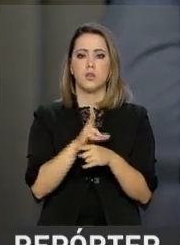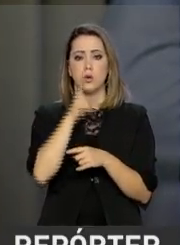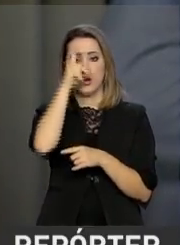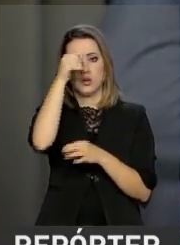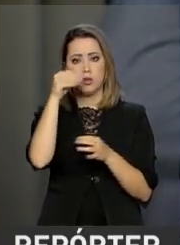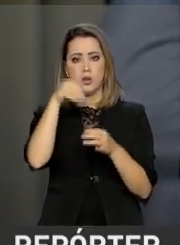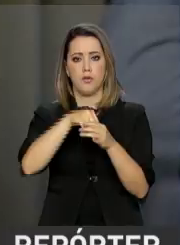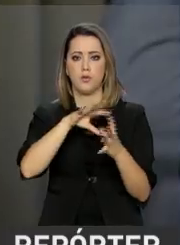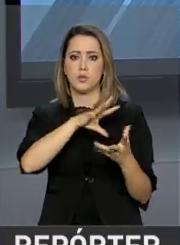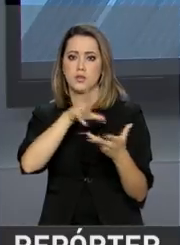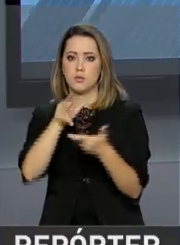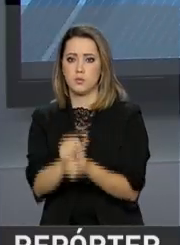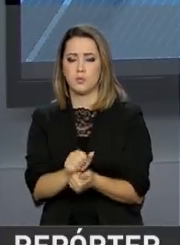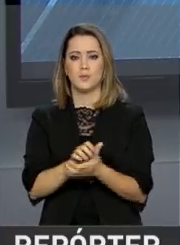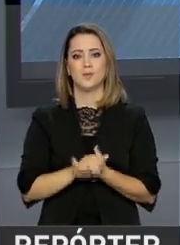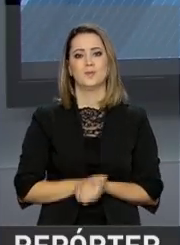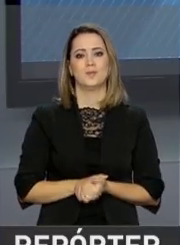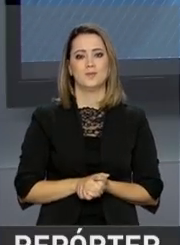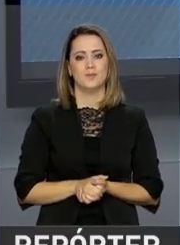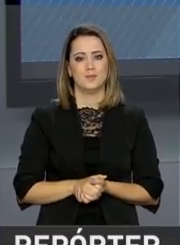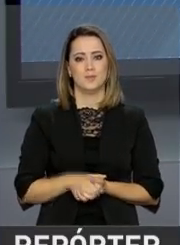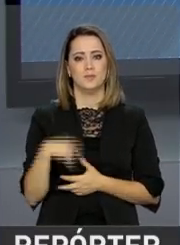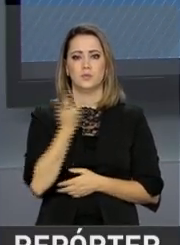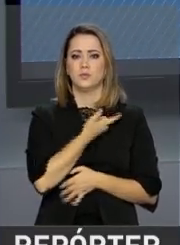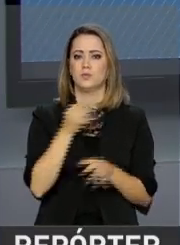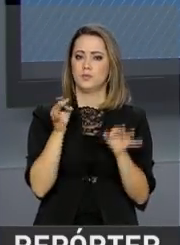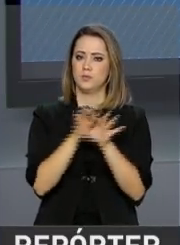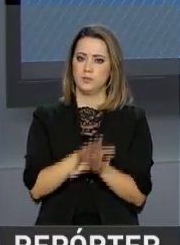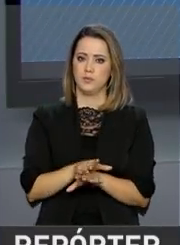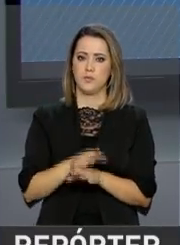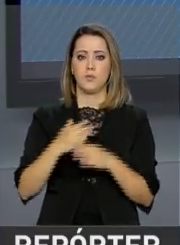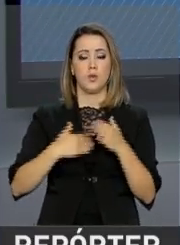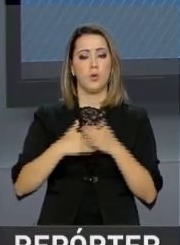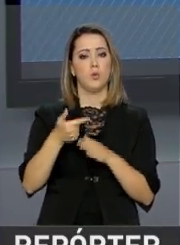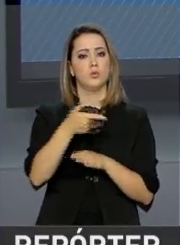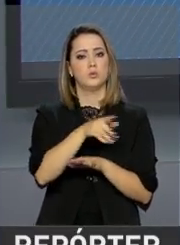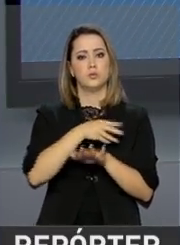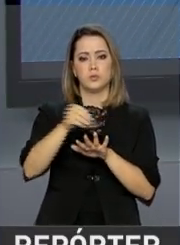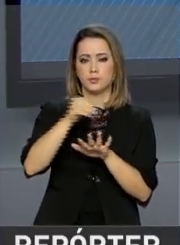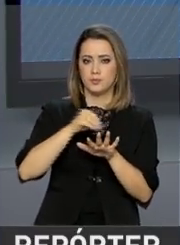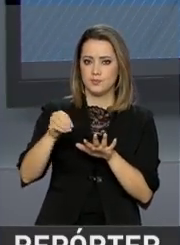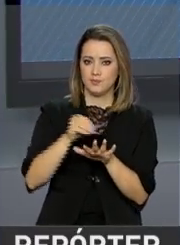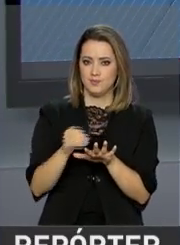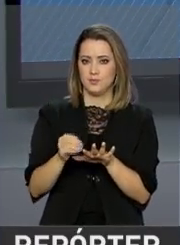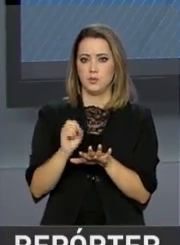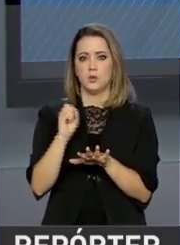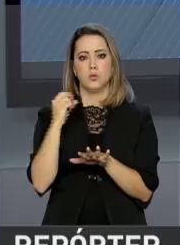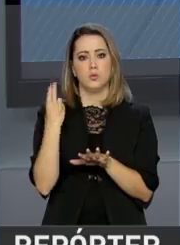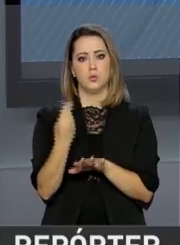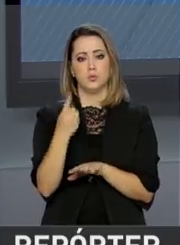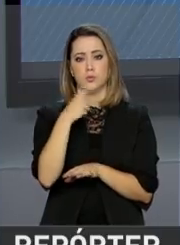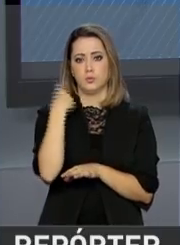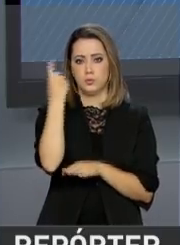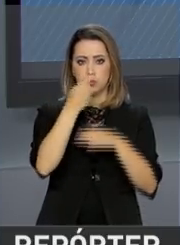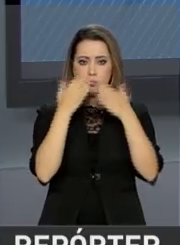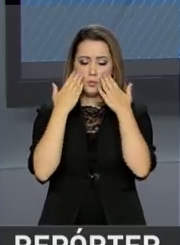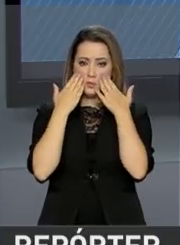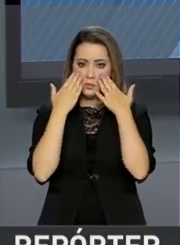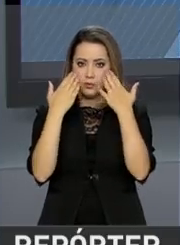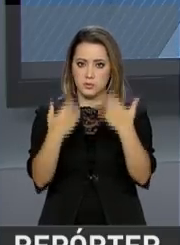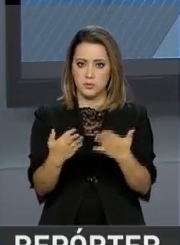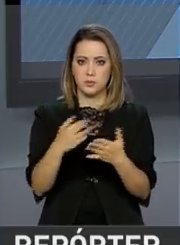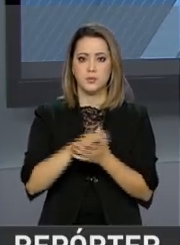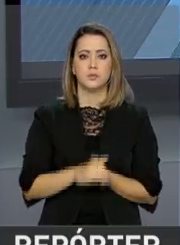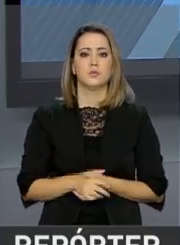força externa. O repórter NBR fica por aqui. Voltamos a qualquer momento com outras informações ou em uma hora na